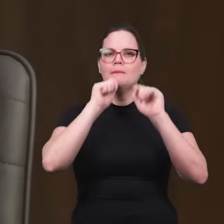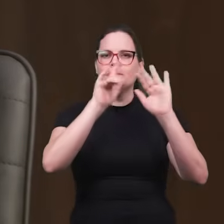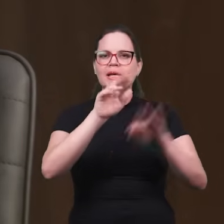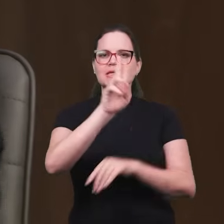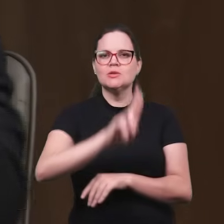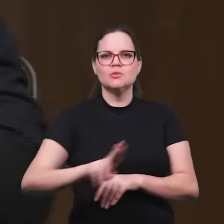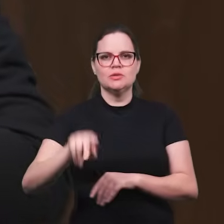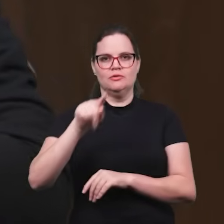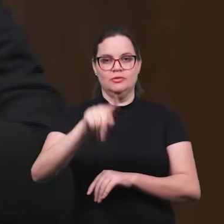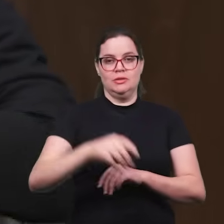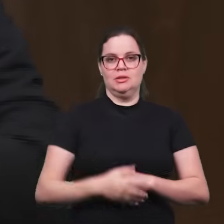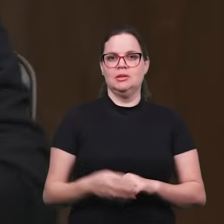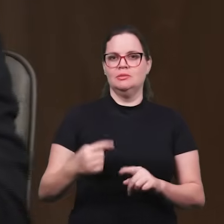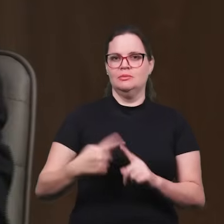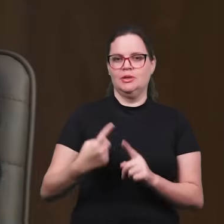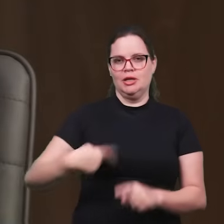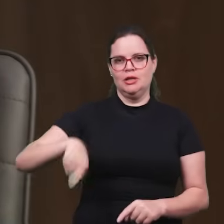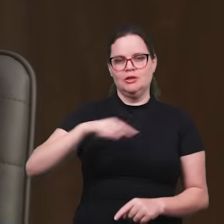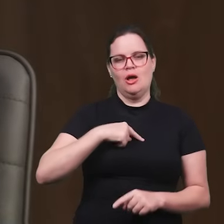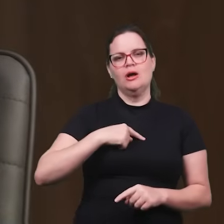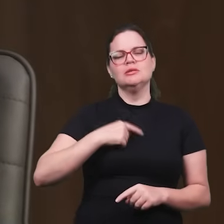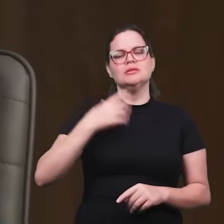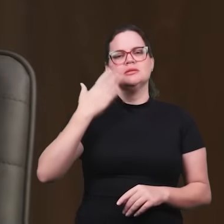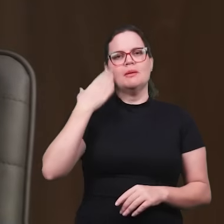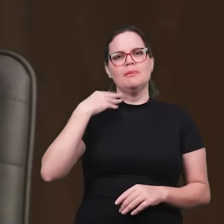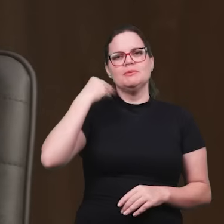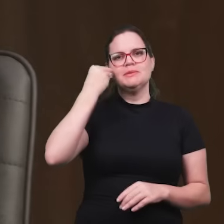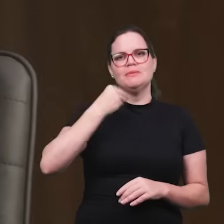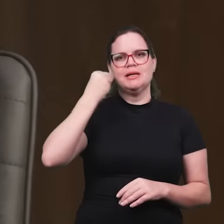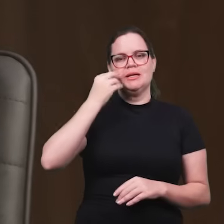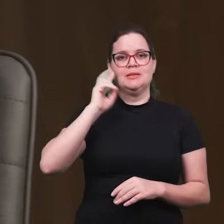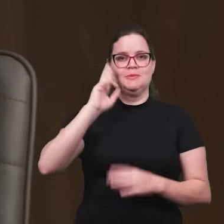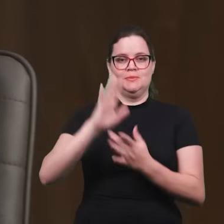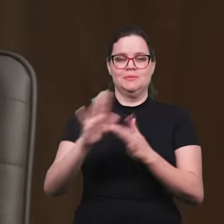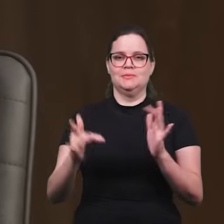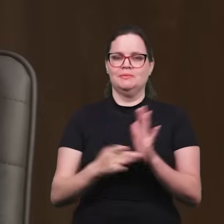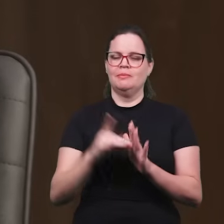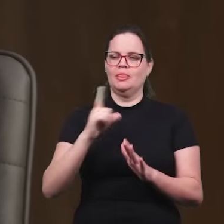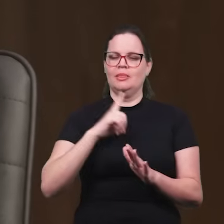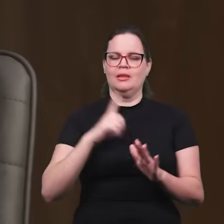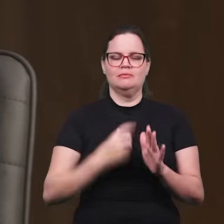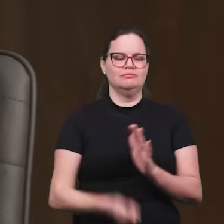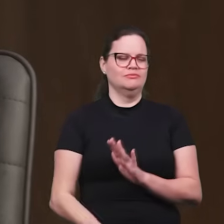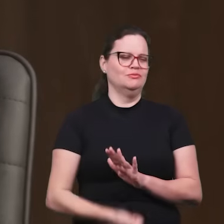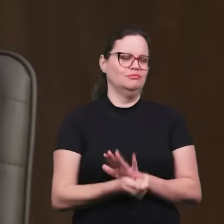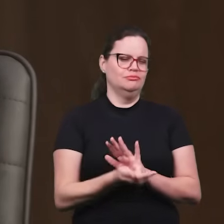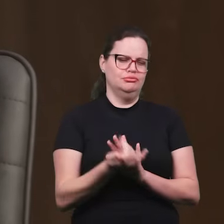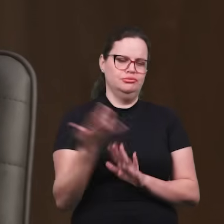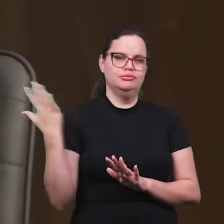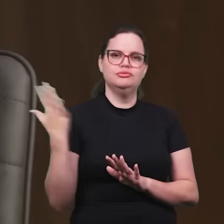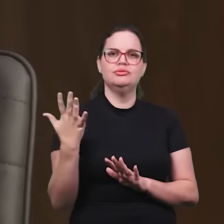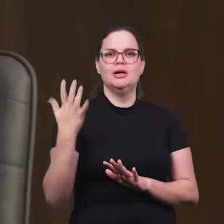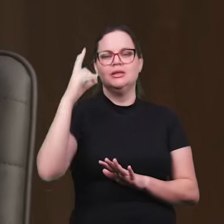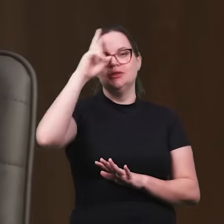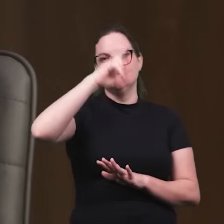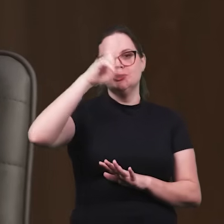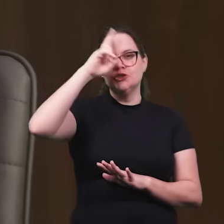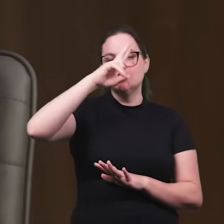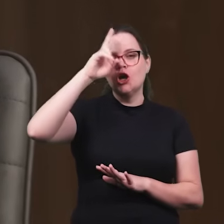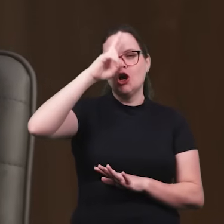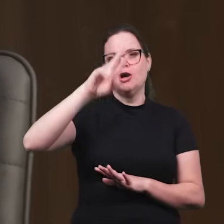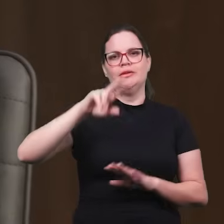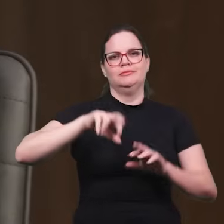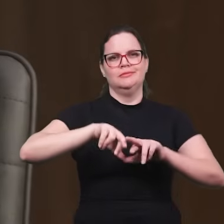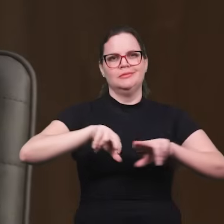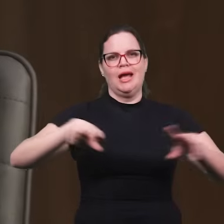gente conhece nessa nossa história, né, com o Senhor Jesus, a gente vê tantas situações, tantas histórias adversas